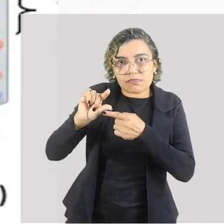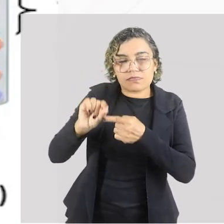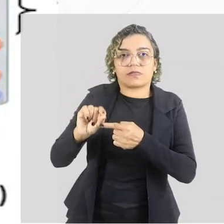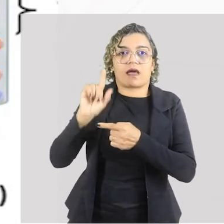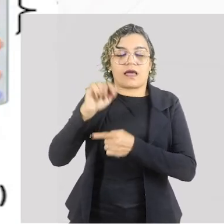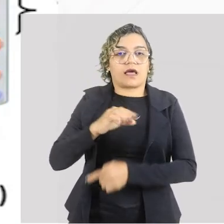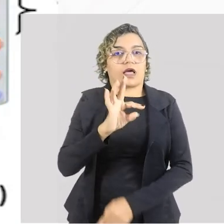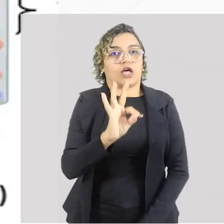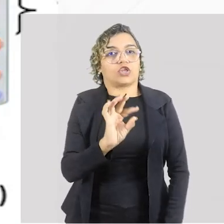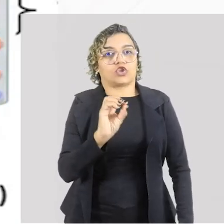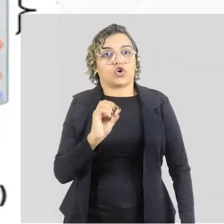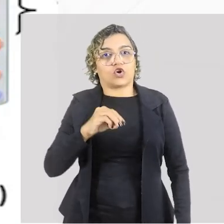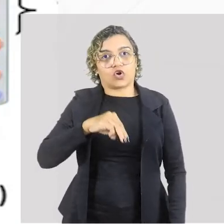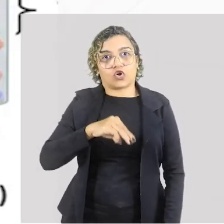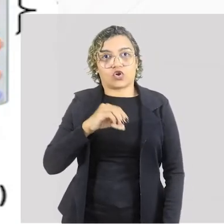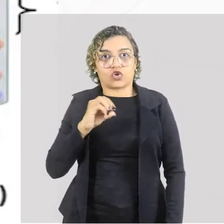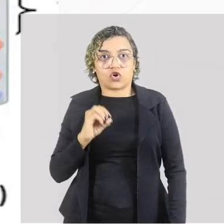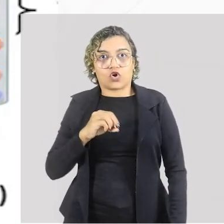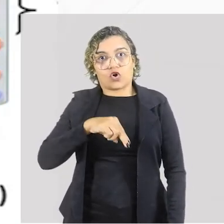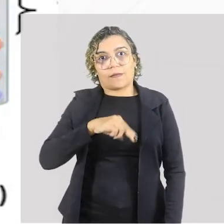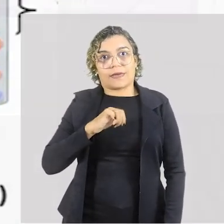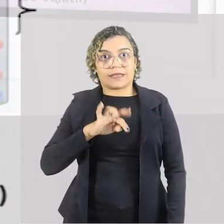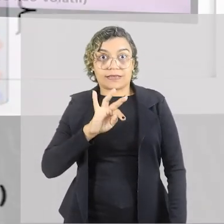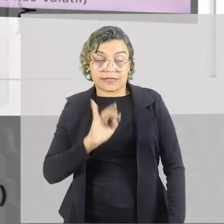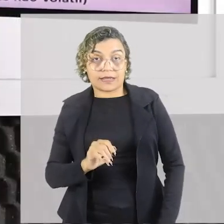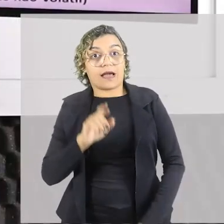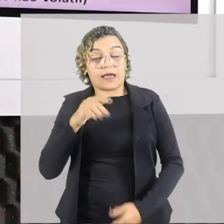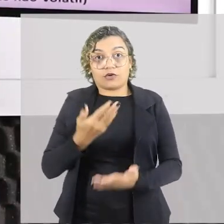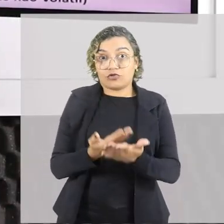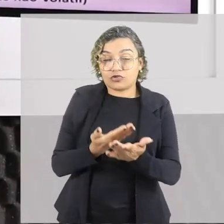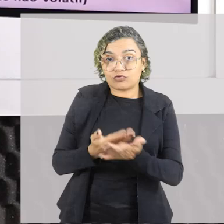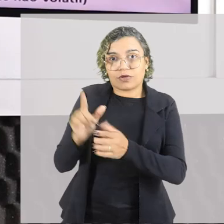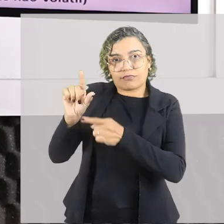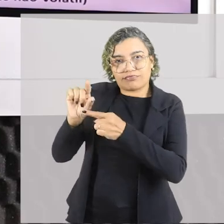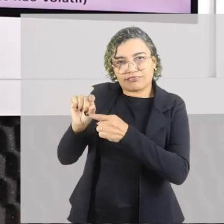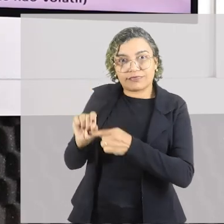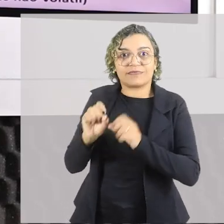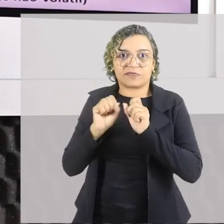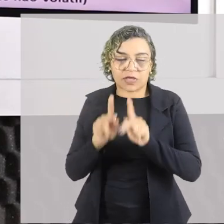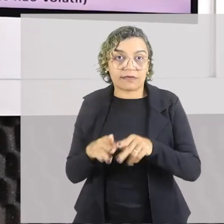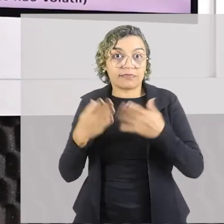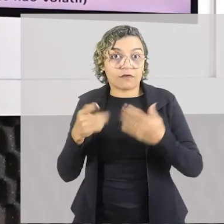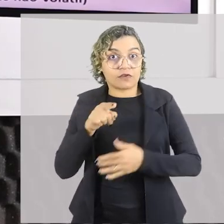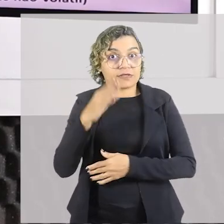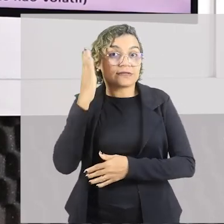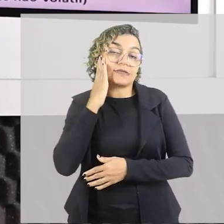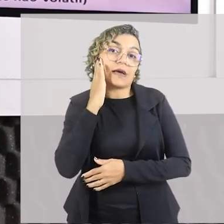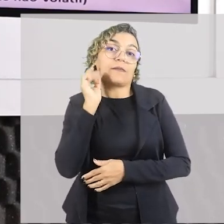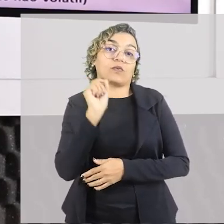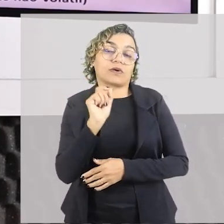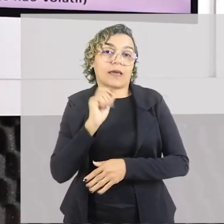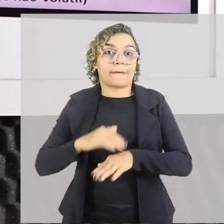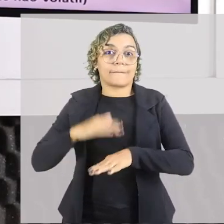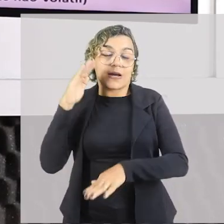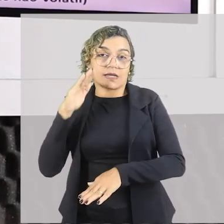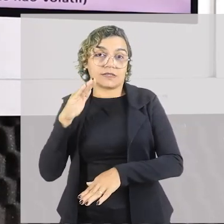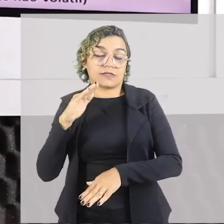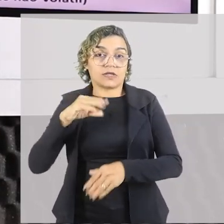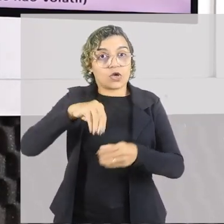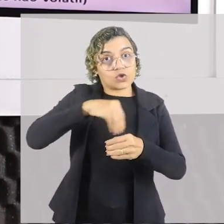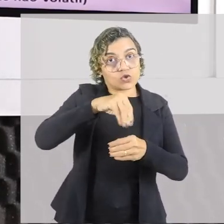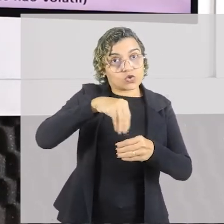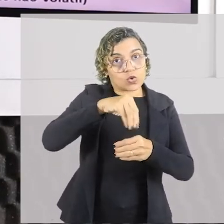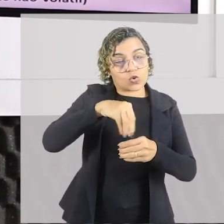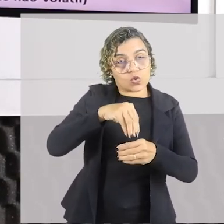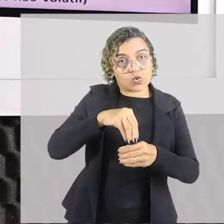de tonometria ou tonoscopia. É essa propriedade que estuda essa diminuição, tá certo? Então já sabe, tá? Quanto mais soluto, pior é